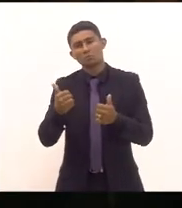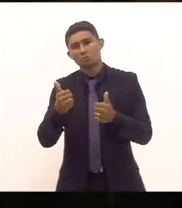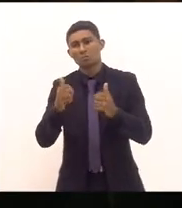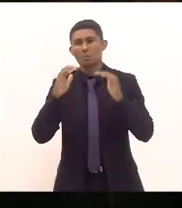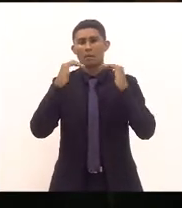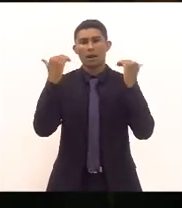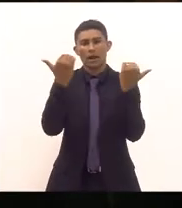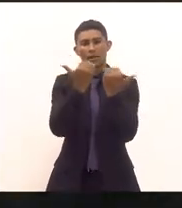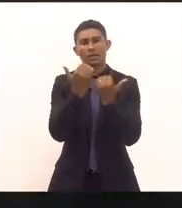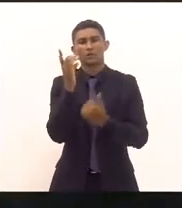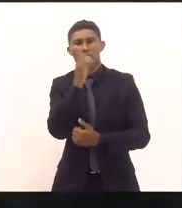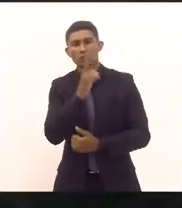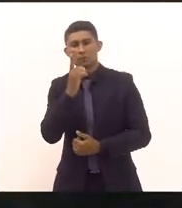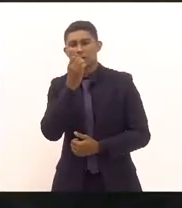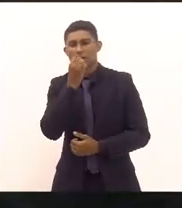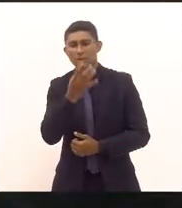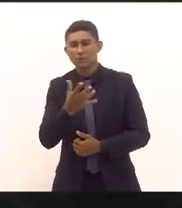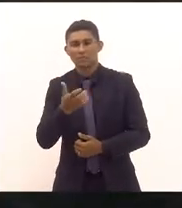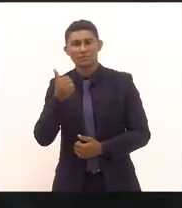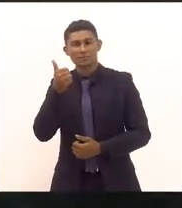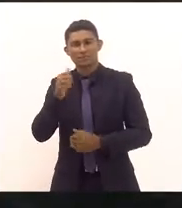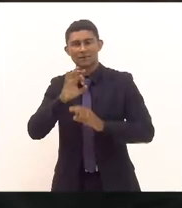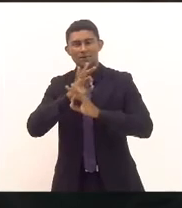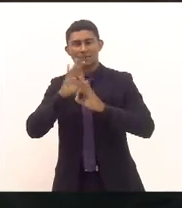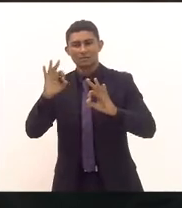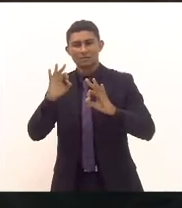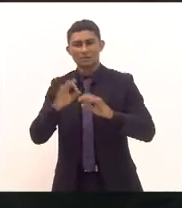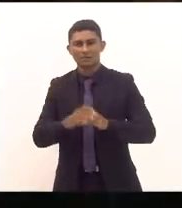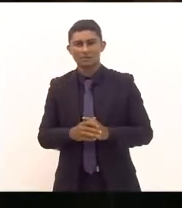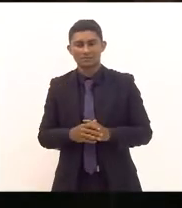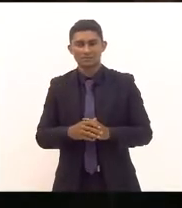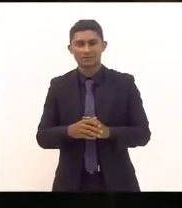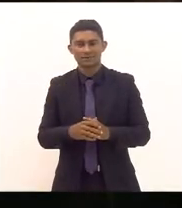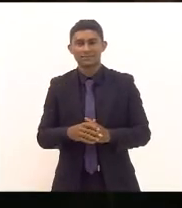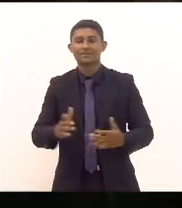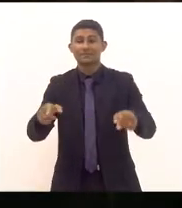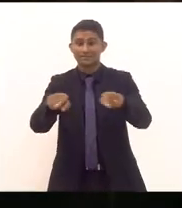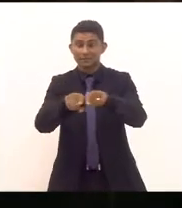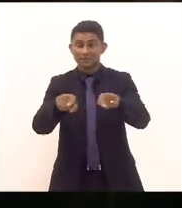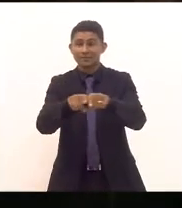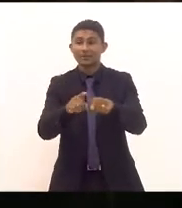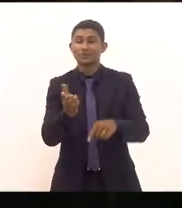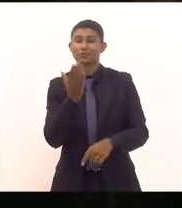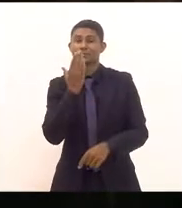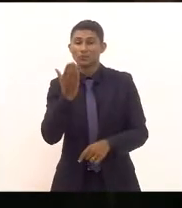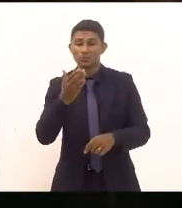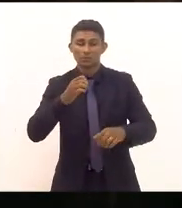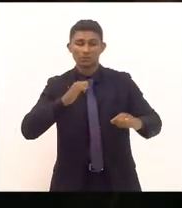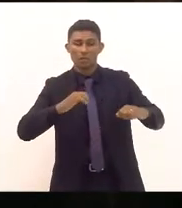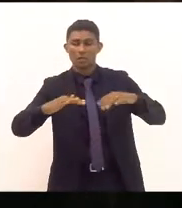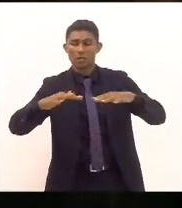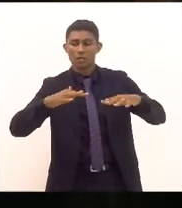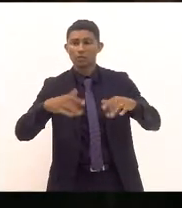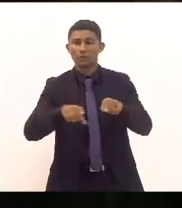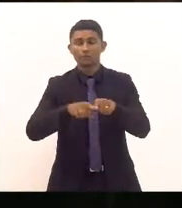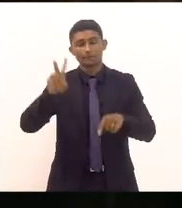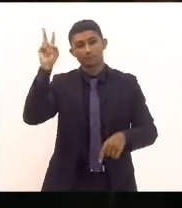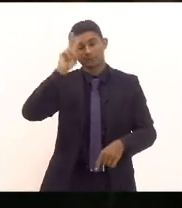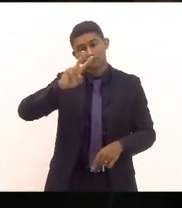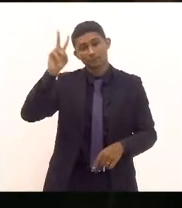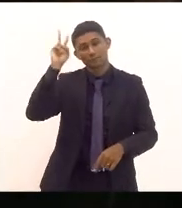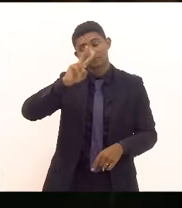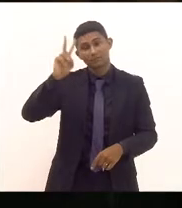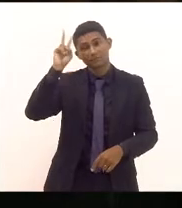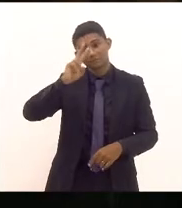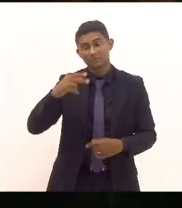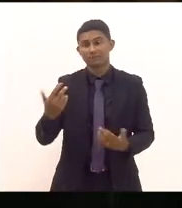né Maracanã domingo que beleza mas que para além do time que está em campo tem uma história tem uma história